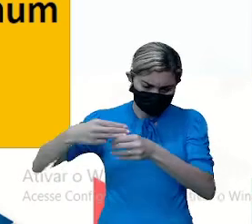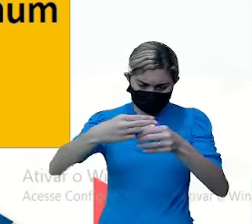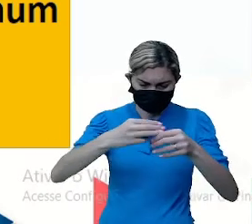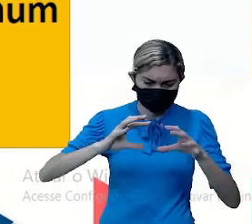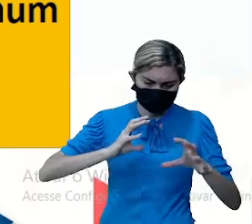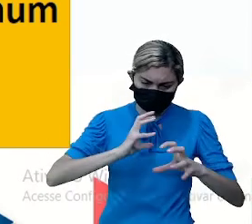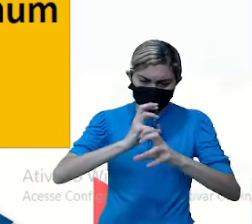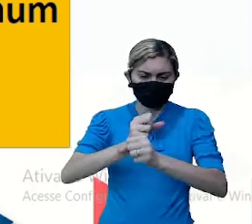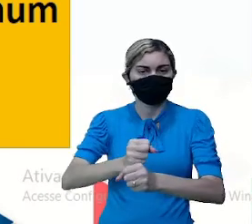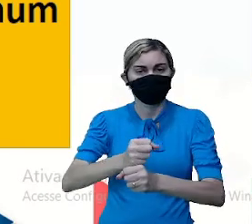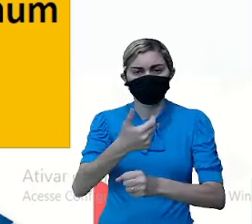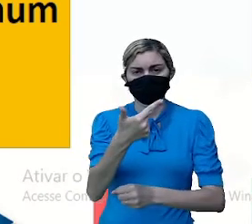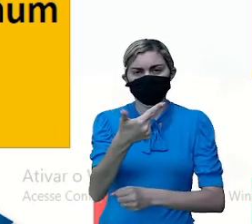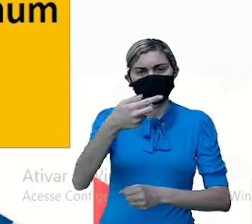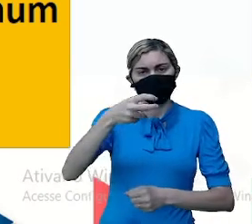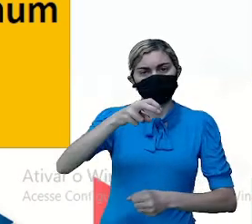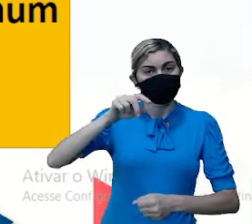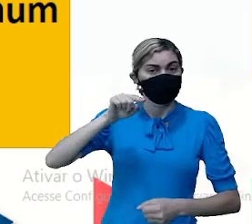aproximadamente